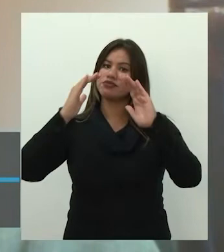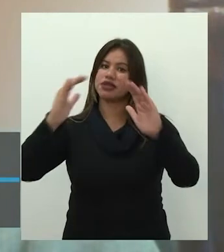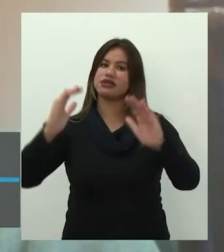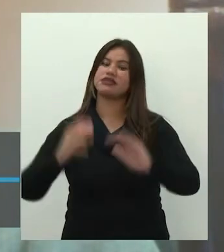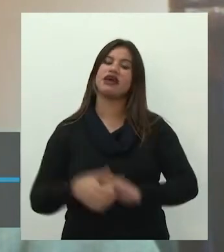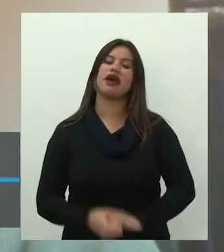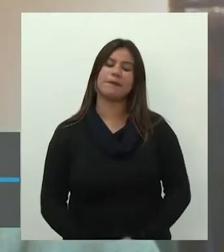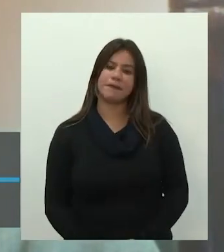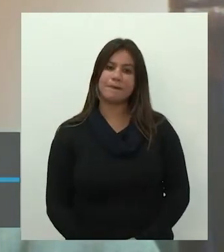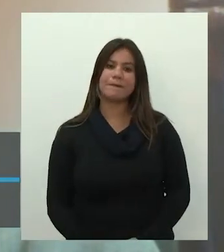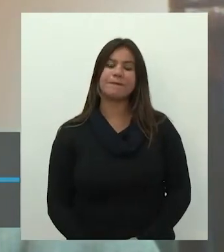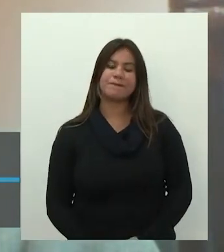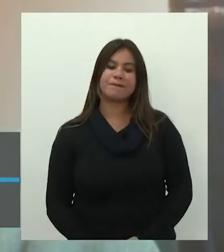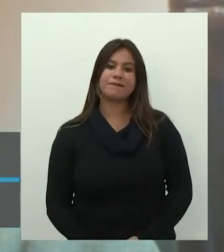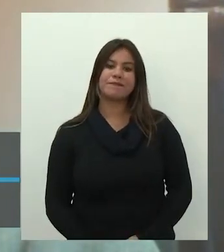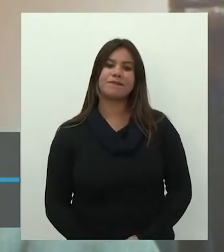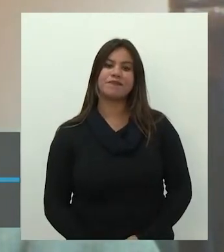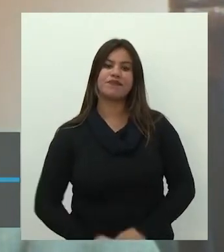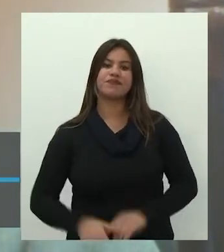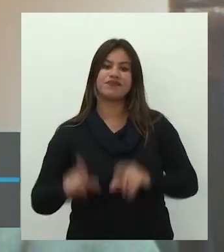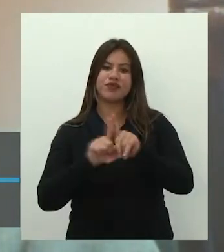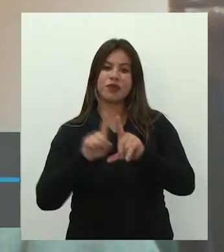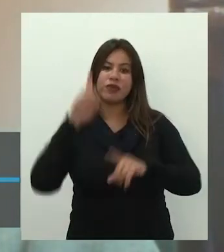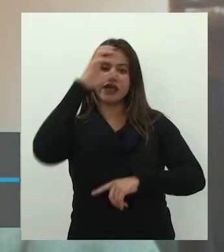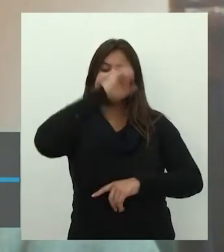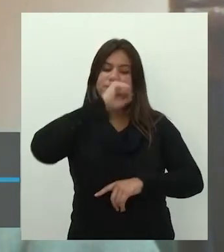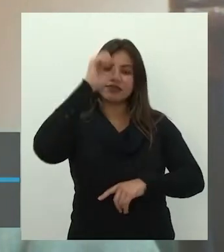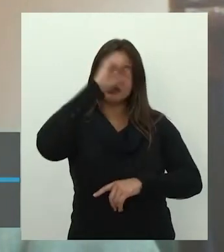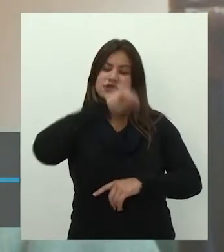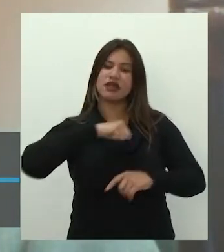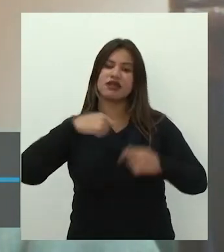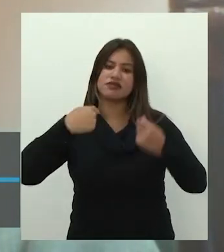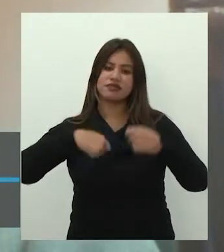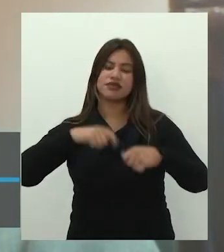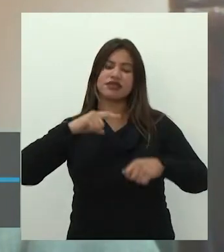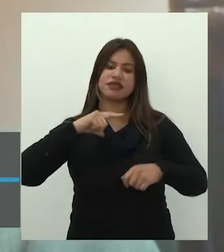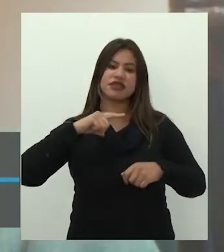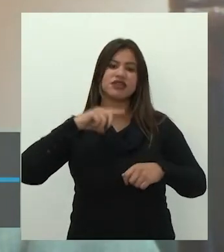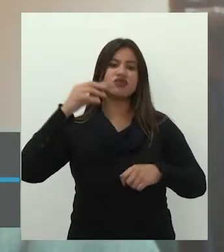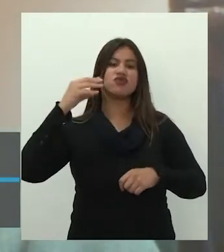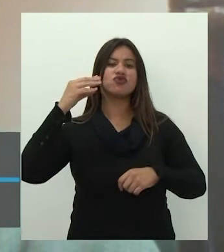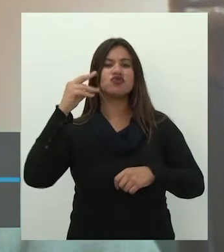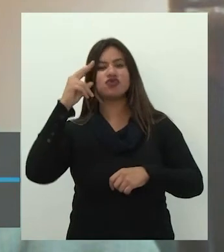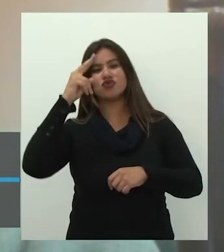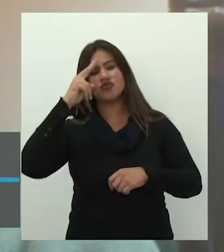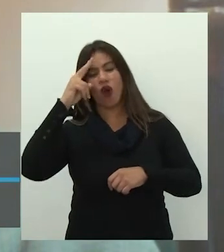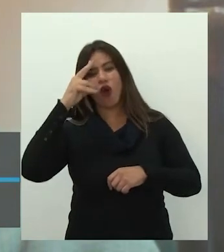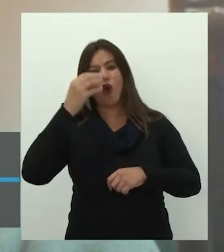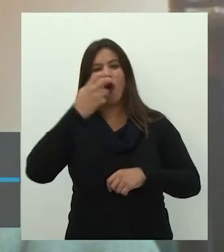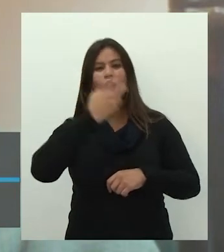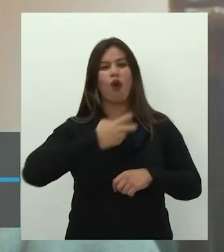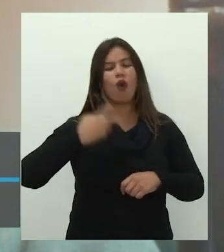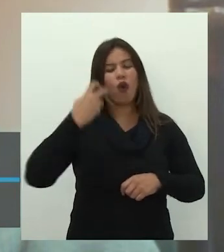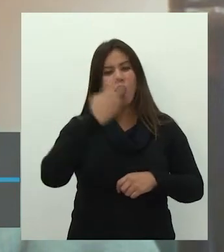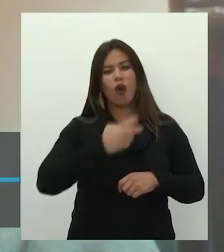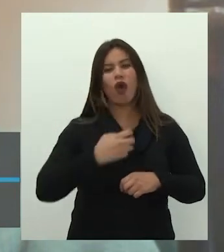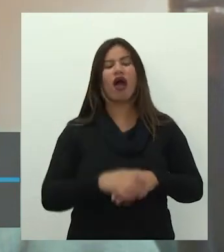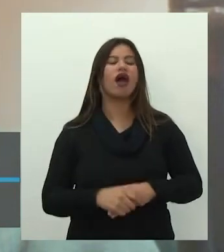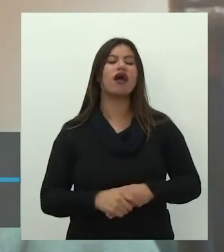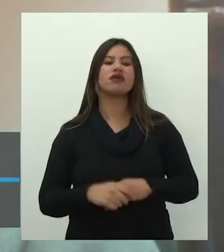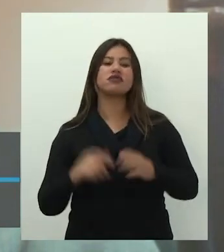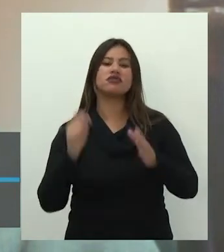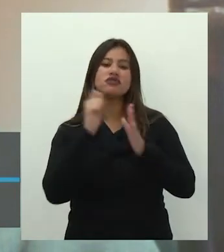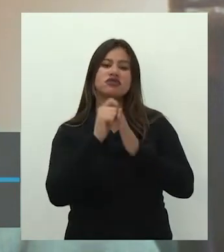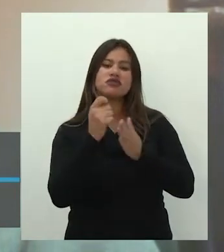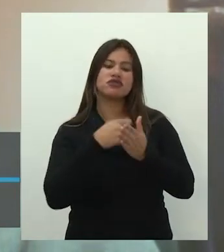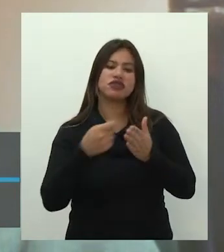respeito e aprendizado que eles podem ter. São histórias orais, né? Histórias que eles escrevem,